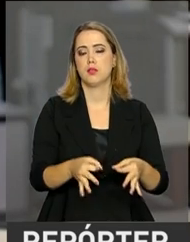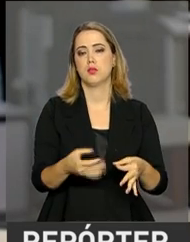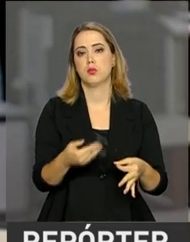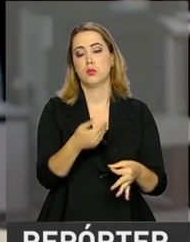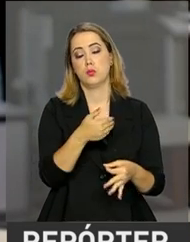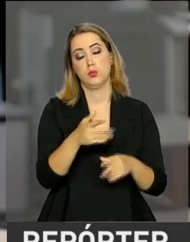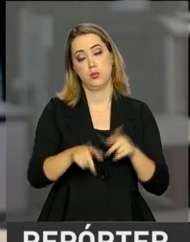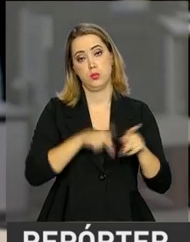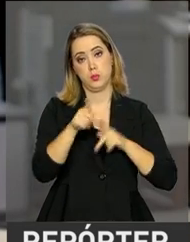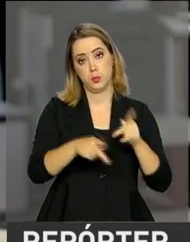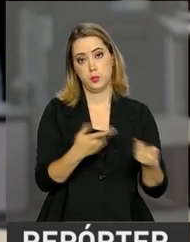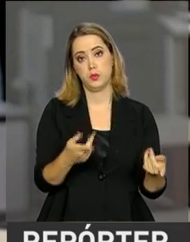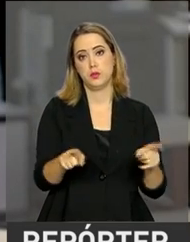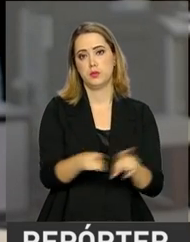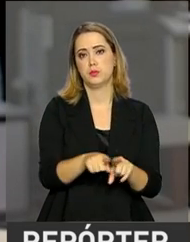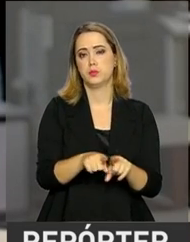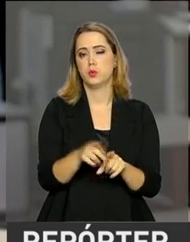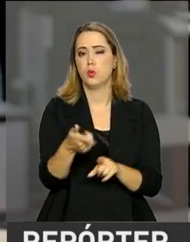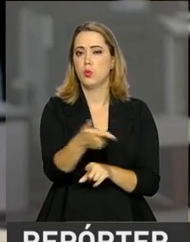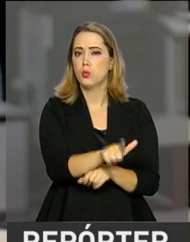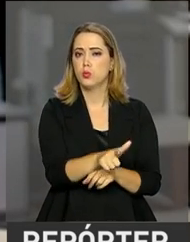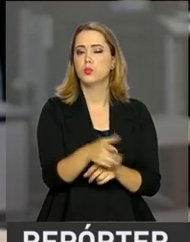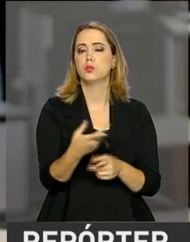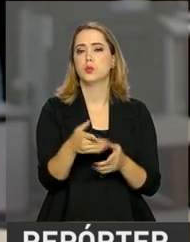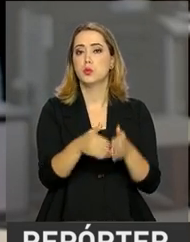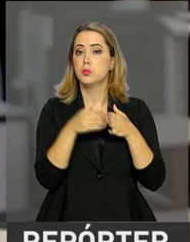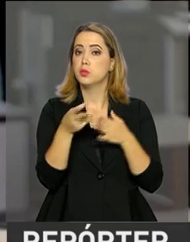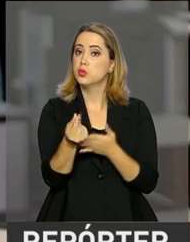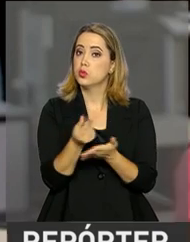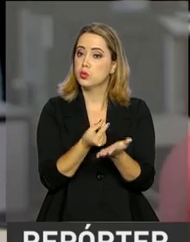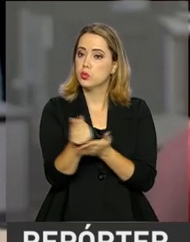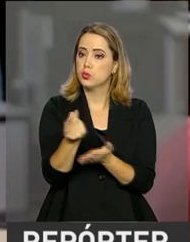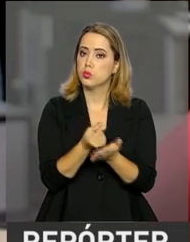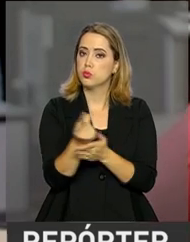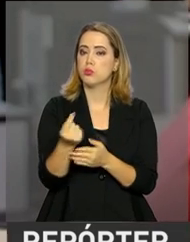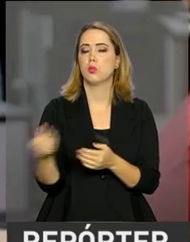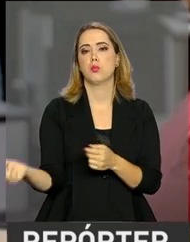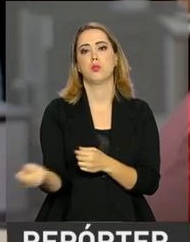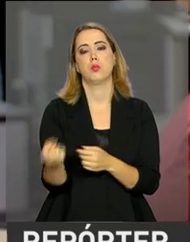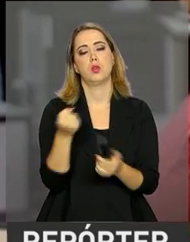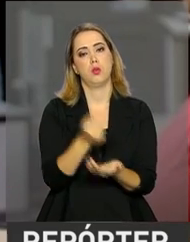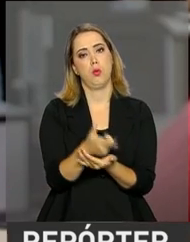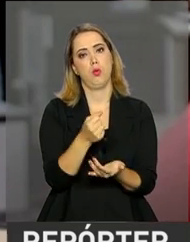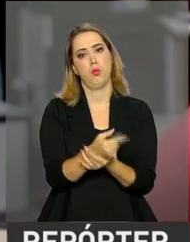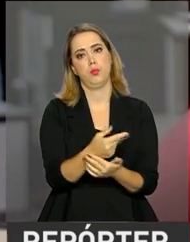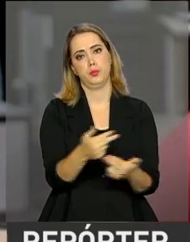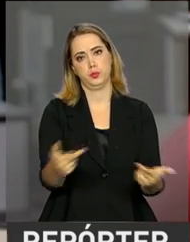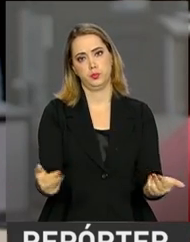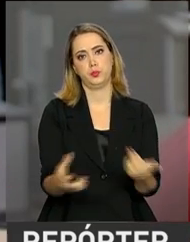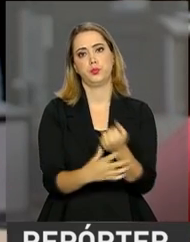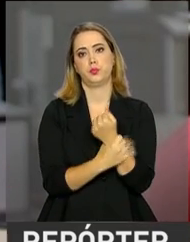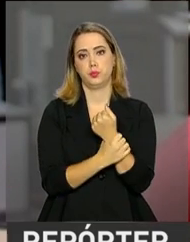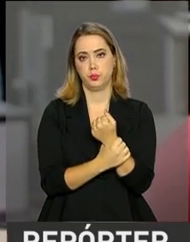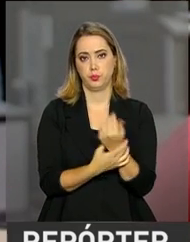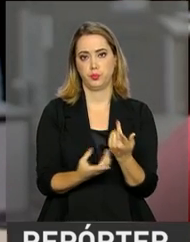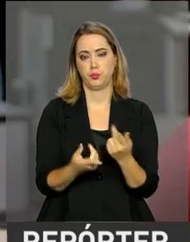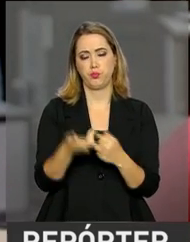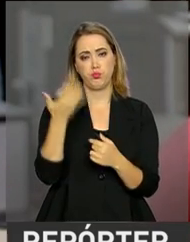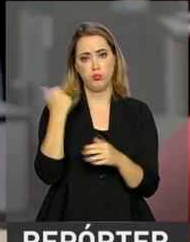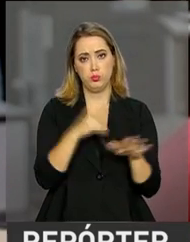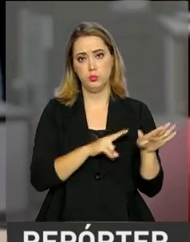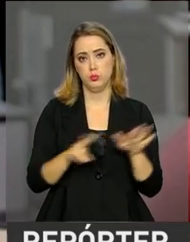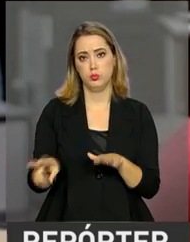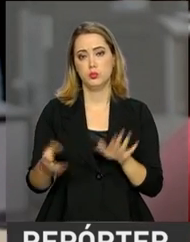de Rondônia e do Mato Grosso pediram investimentos para equipar e manter presídios dos Estados na sexta-feira passada o governo apresentou